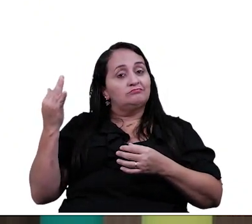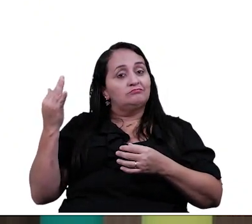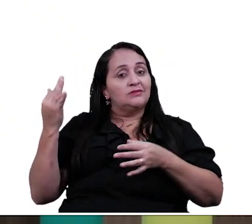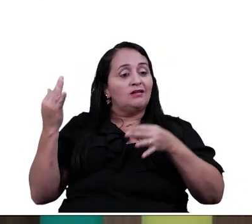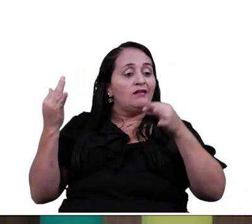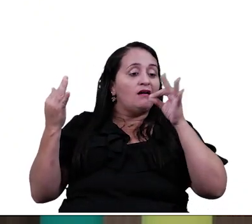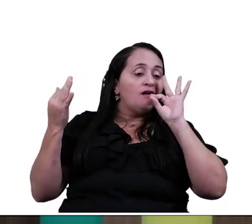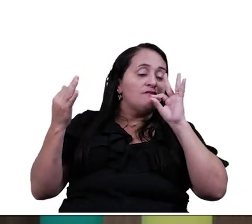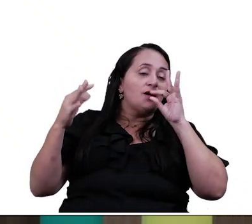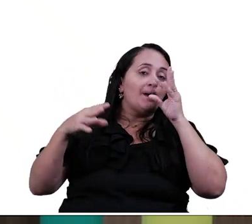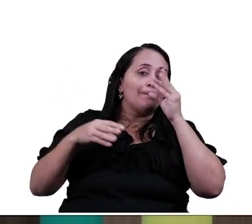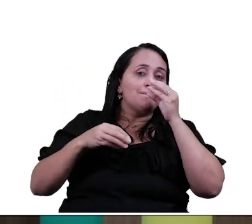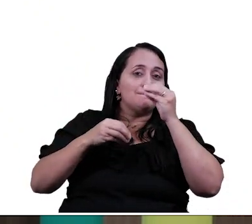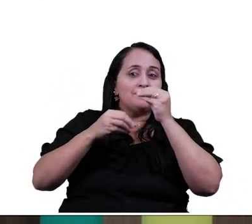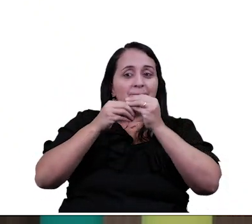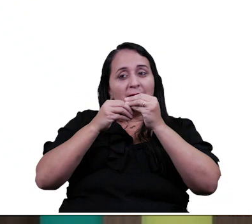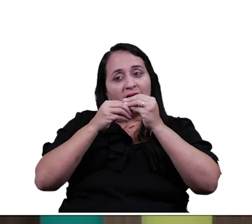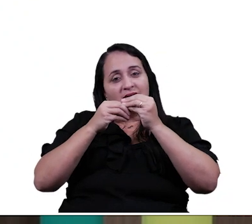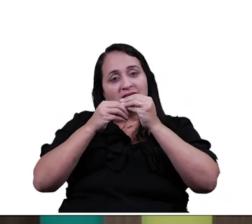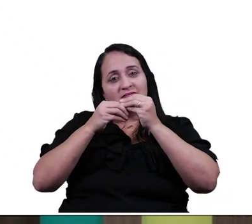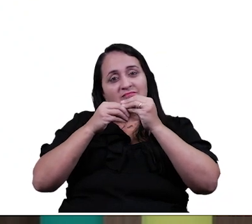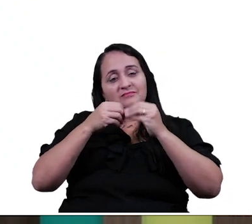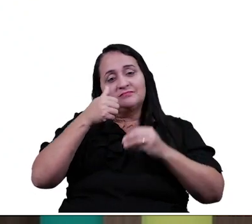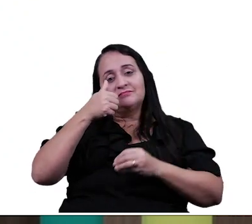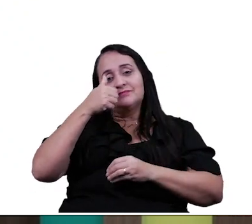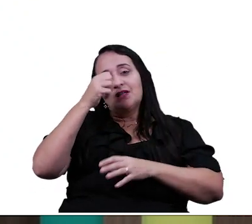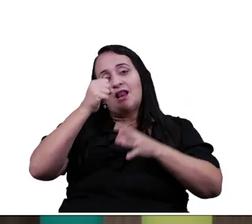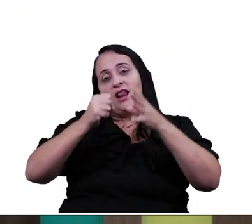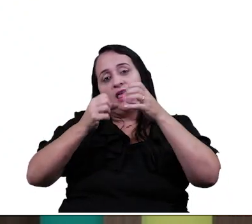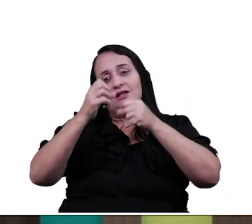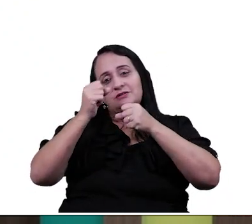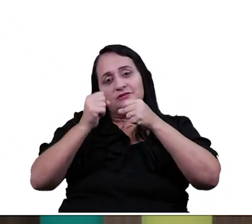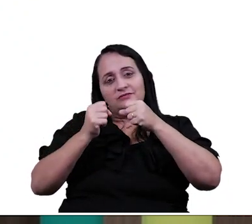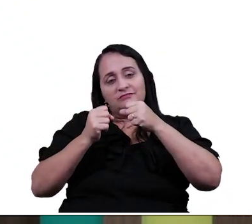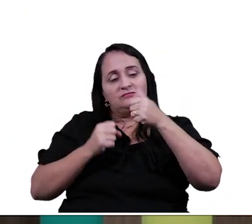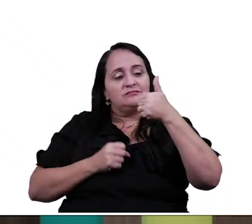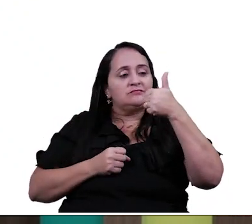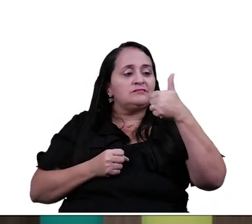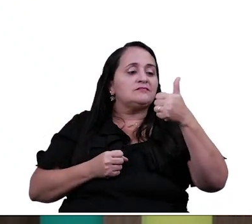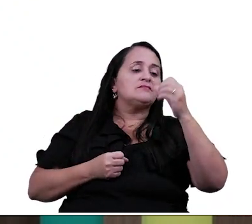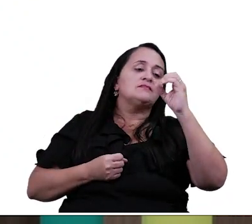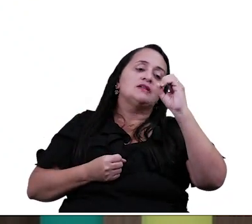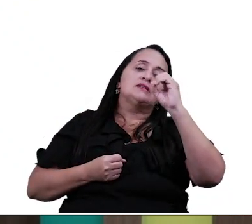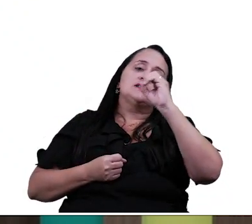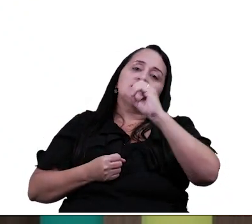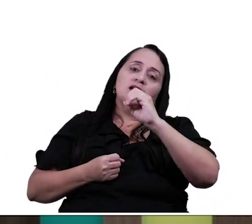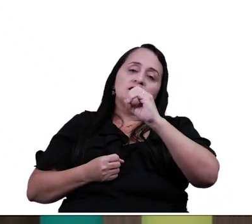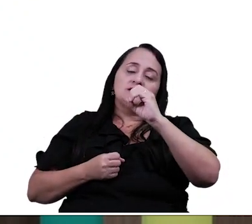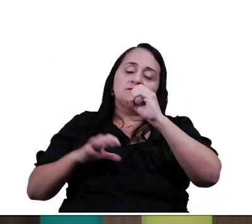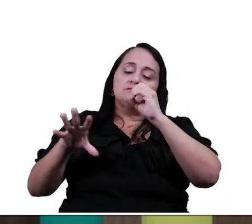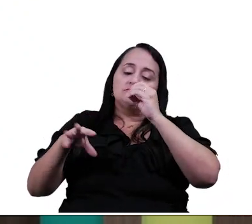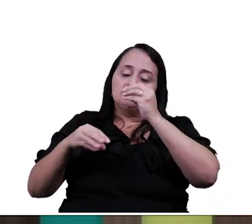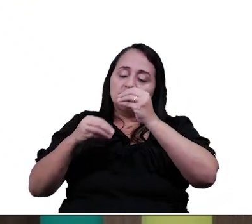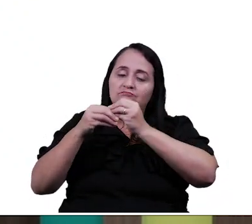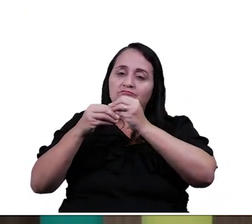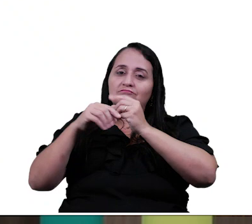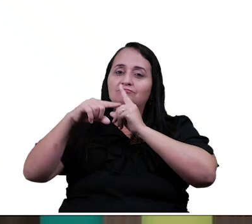café mais a quantidade de leite. 100 mais 50 que dá